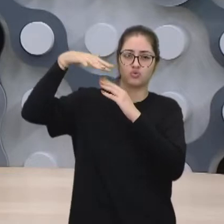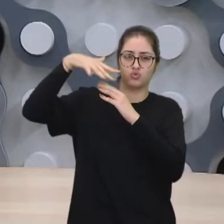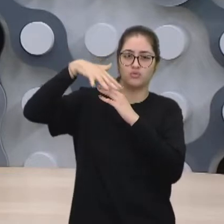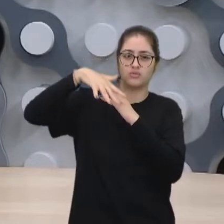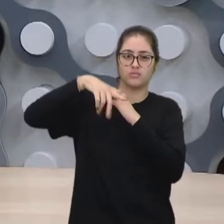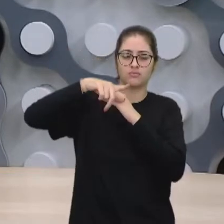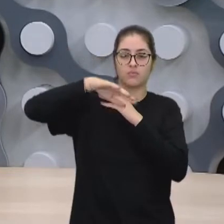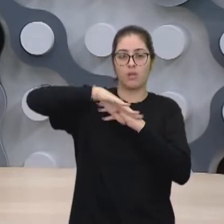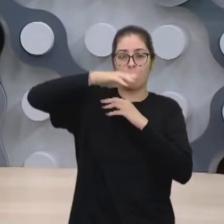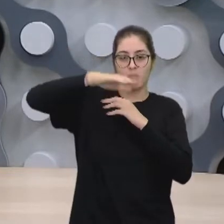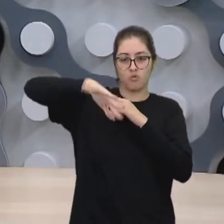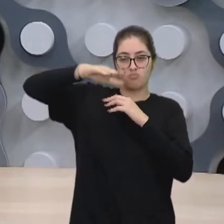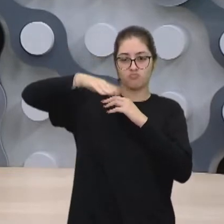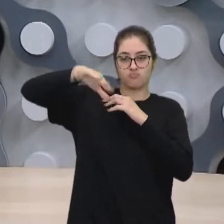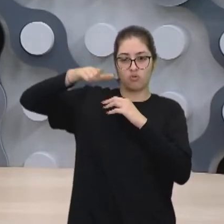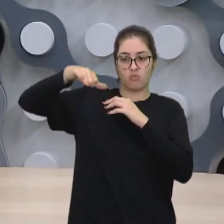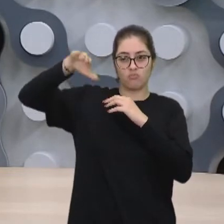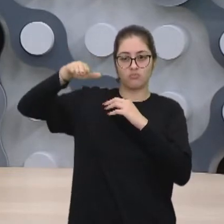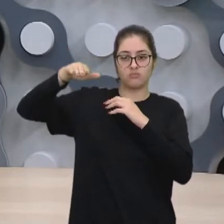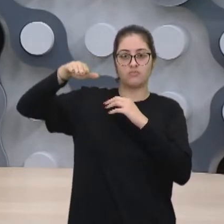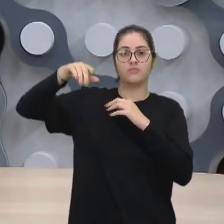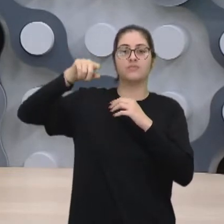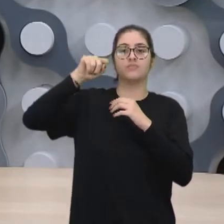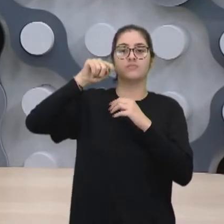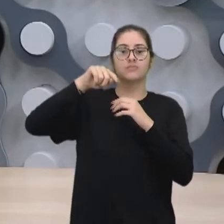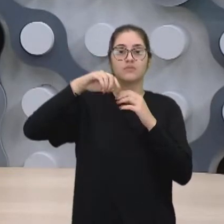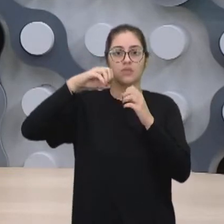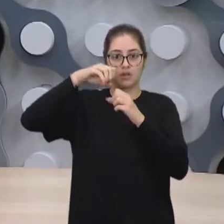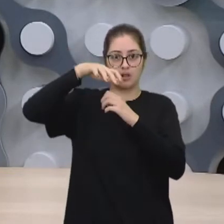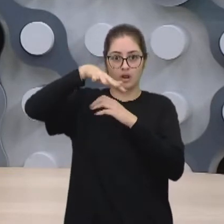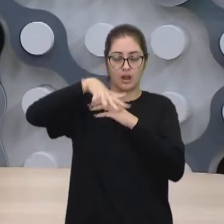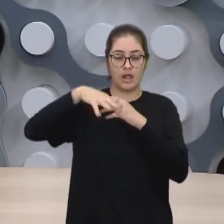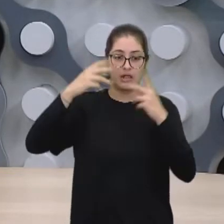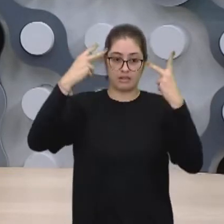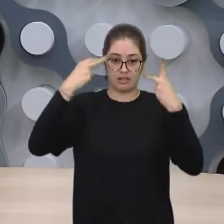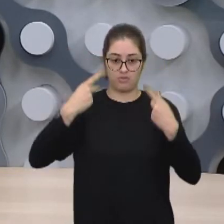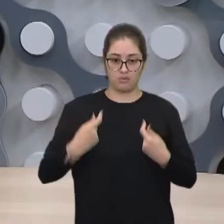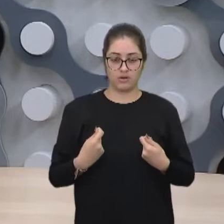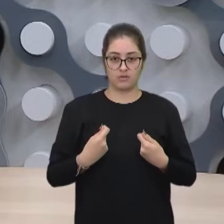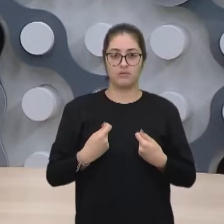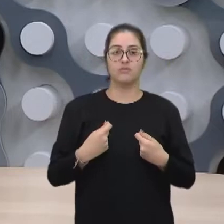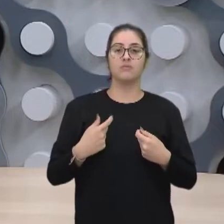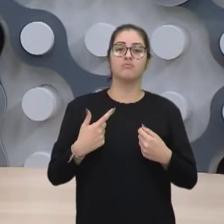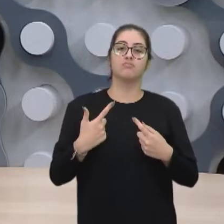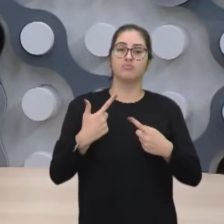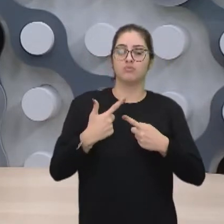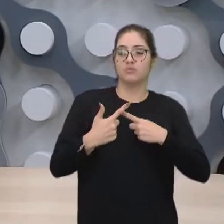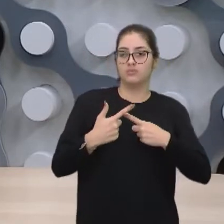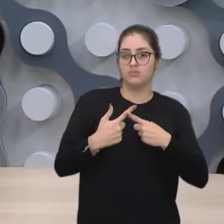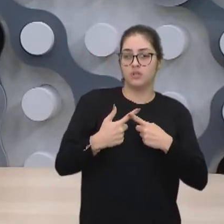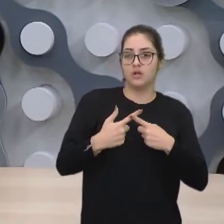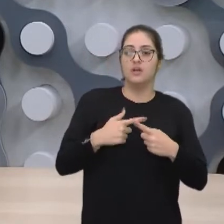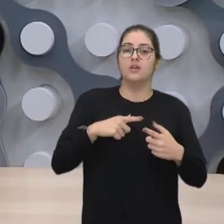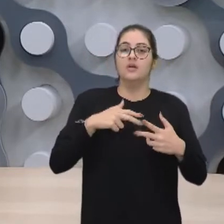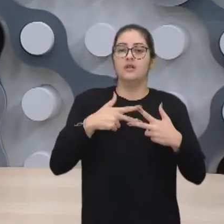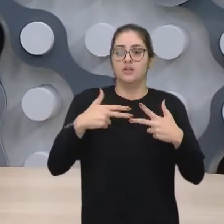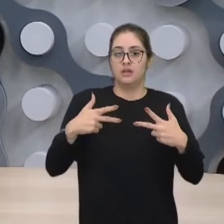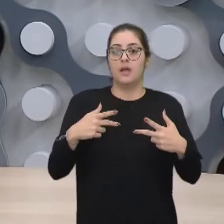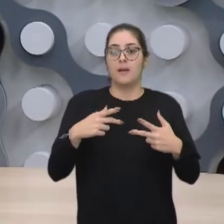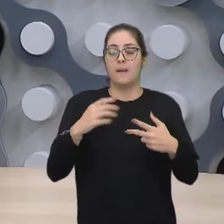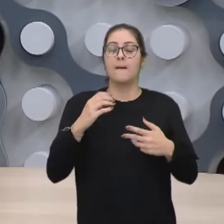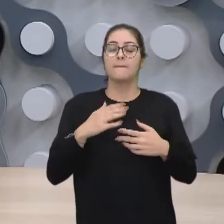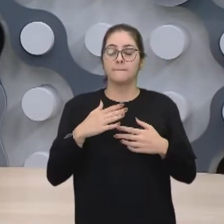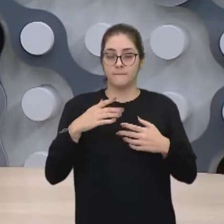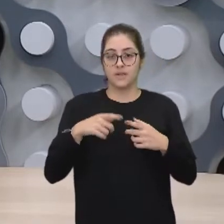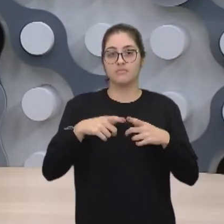região de morro. Então, a probabilidade de ter acontecido um desastre natural por causa aí de fatores antrópicos é muito